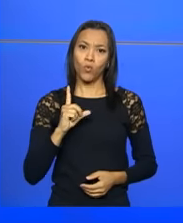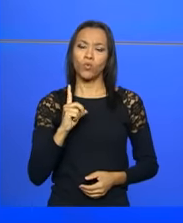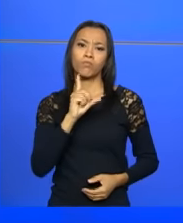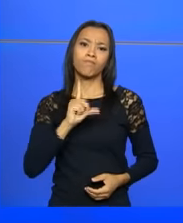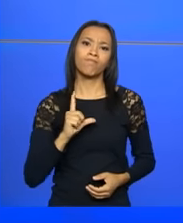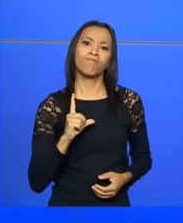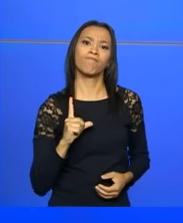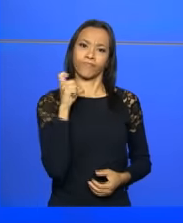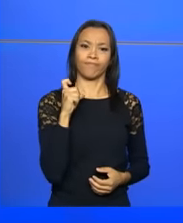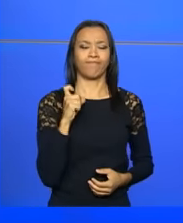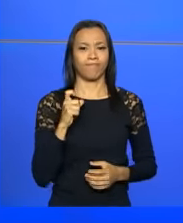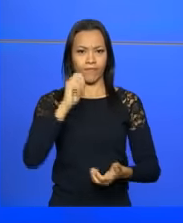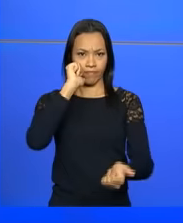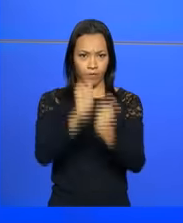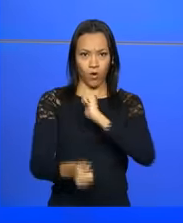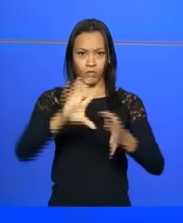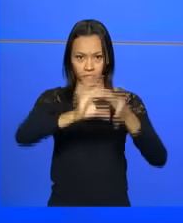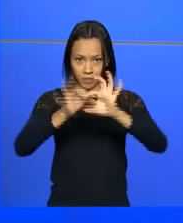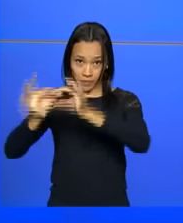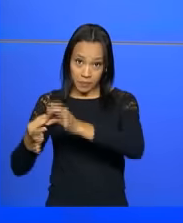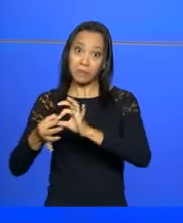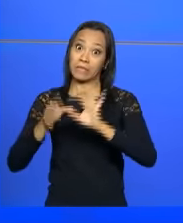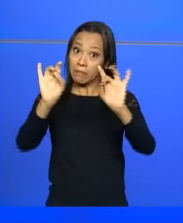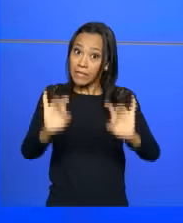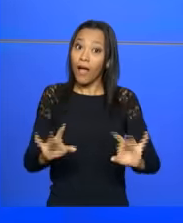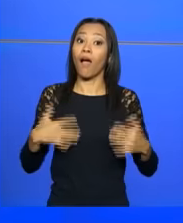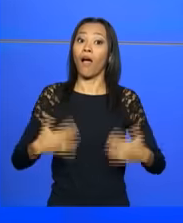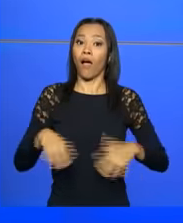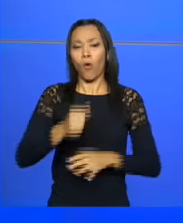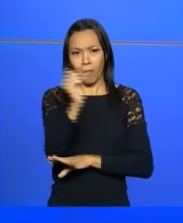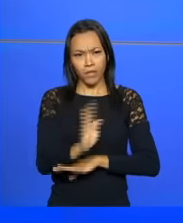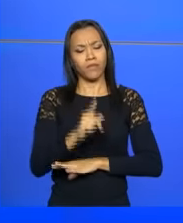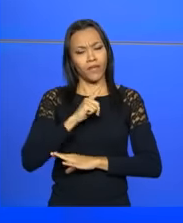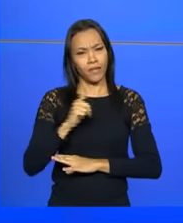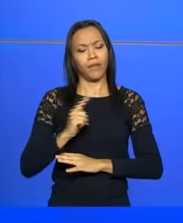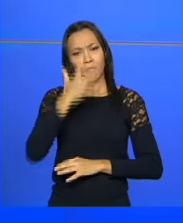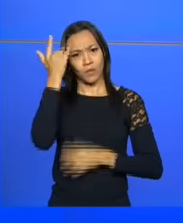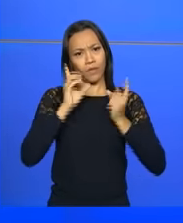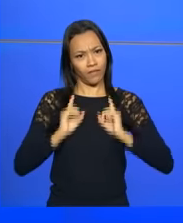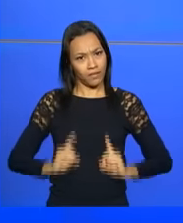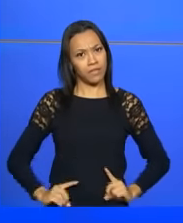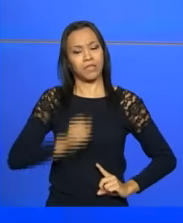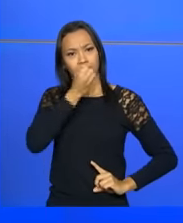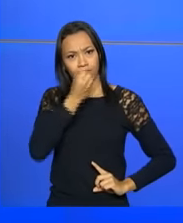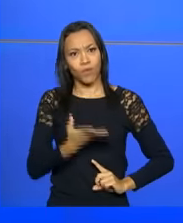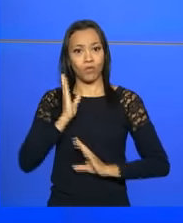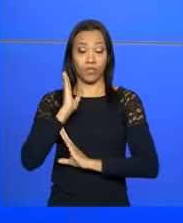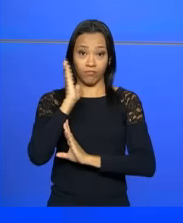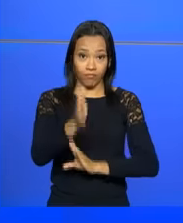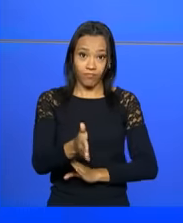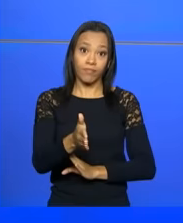paralímpico vive um momento especial pela primeira vez o Brasil terá para atletas classificados de forma direta